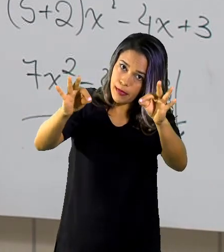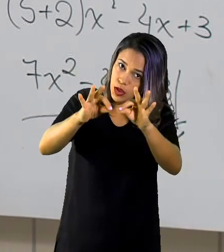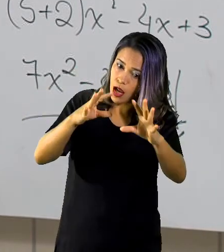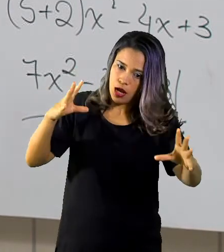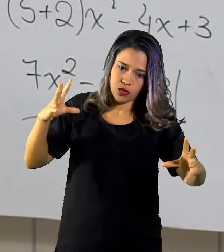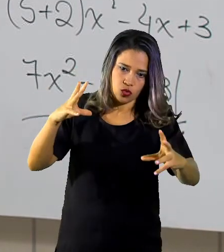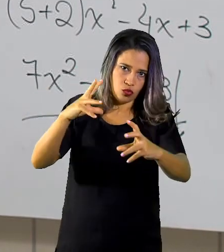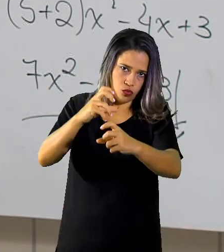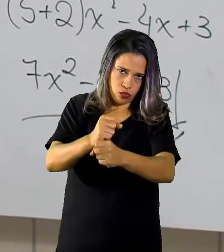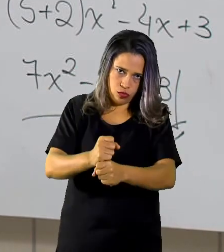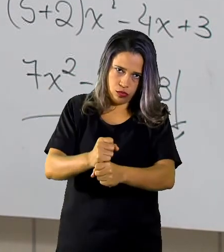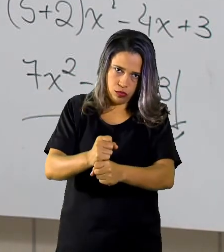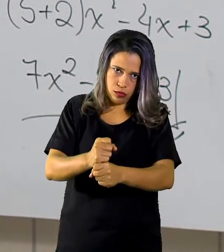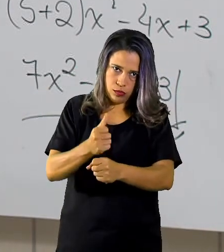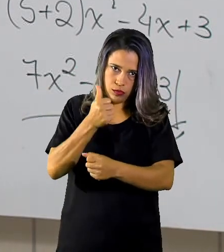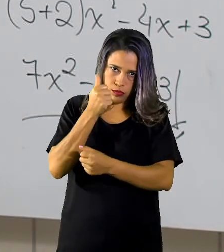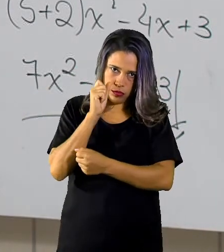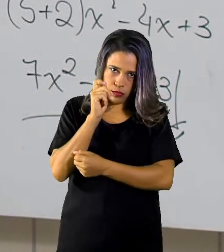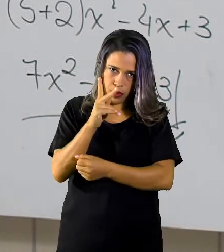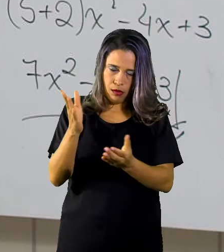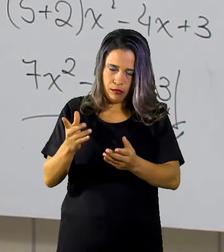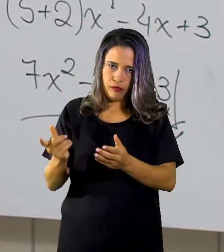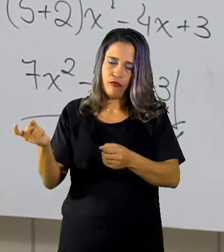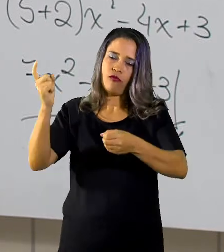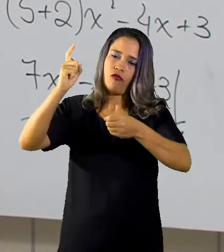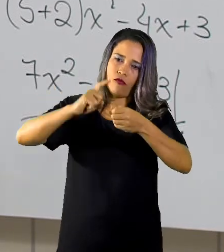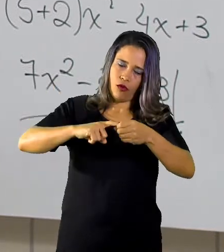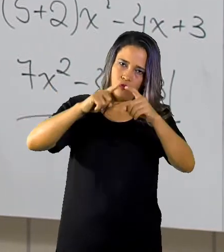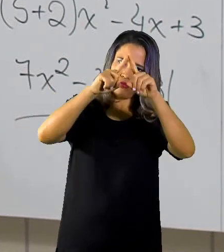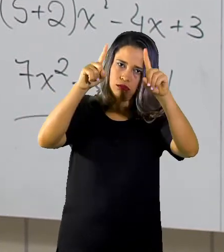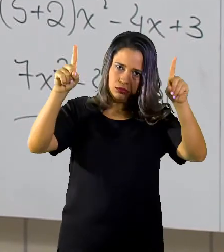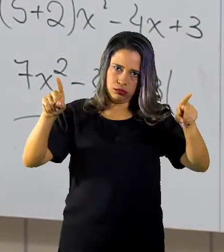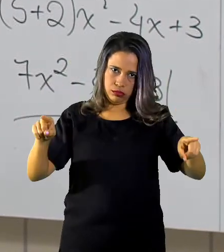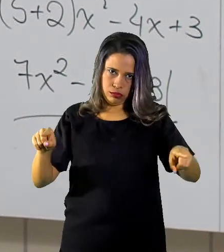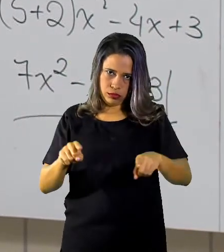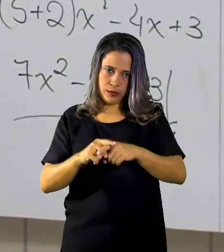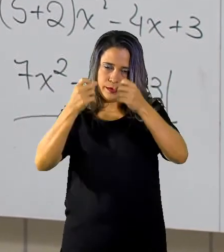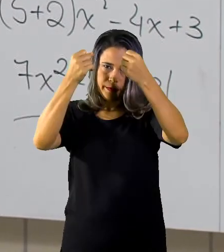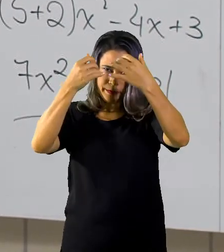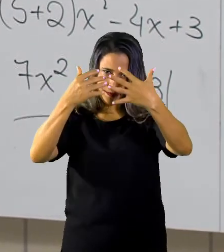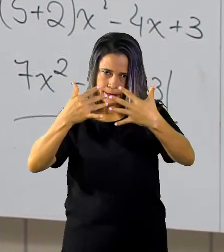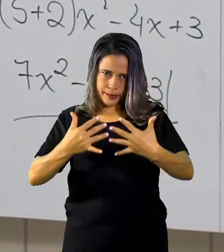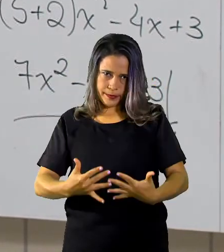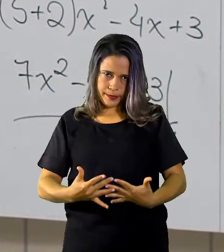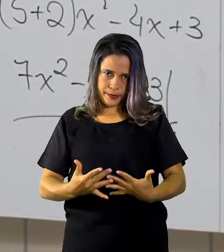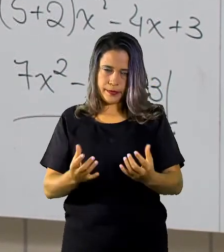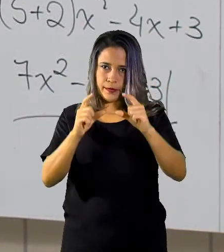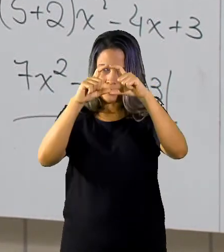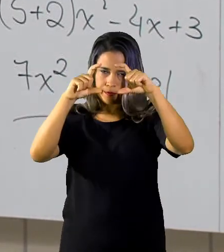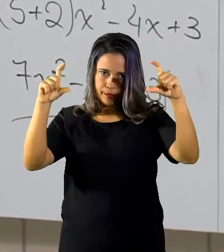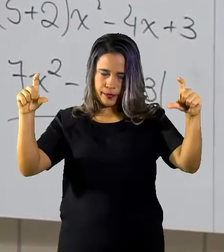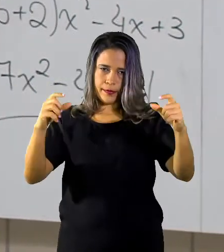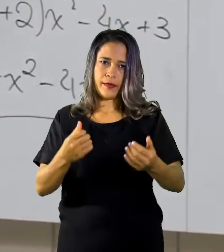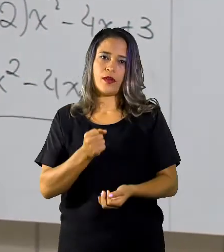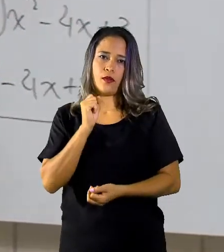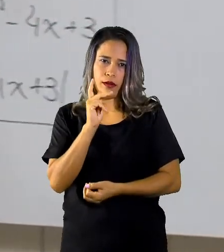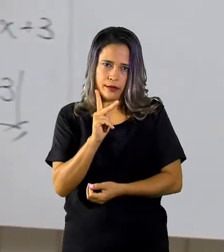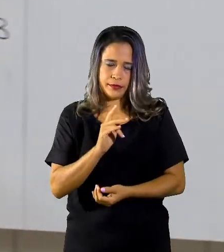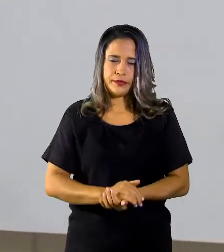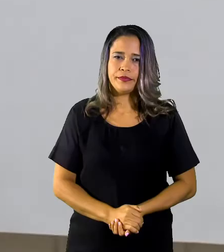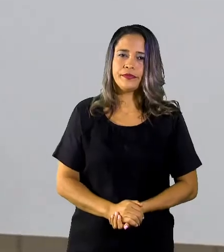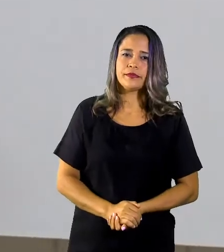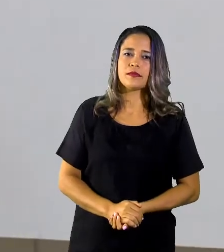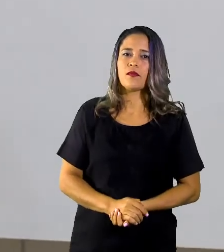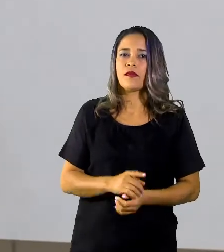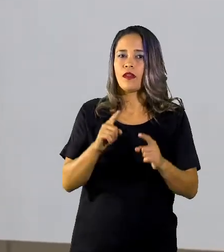vamos voltar agora para o quadro, para nós verificarmos como que funciona essa situação aí, tá? No